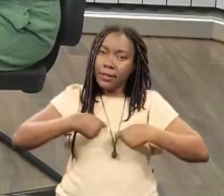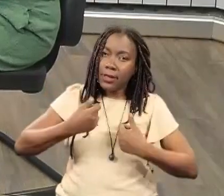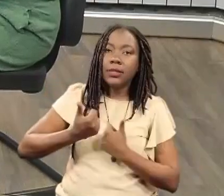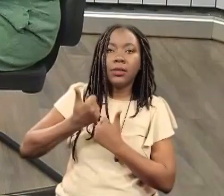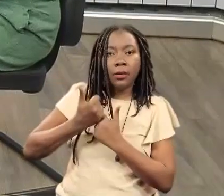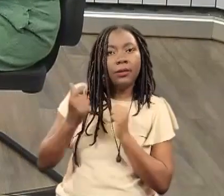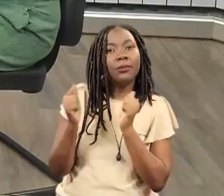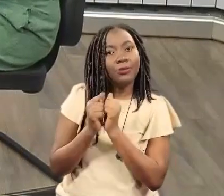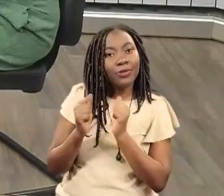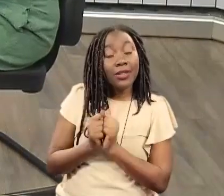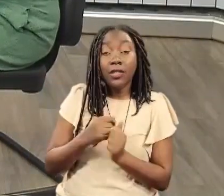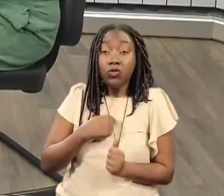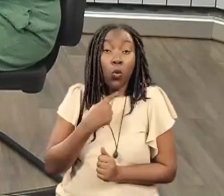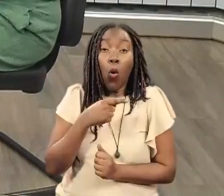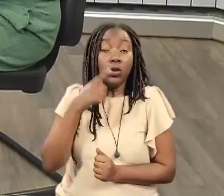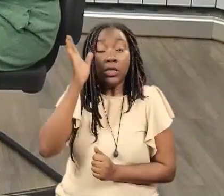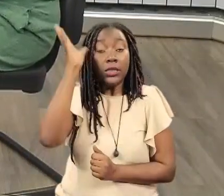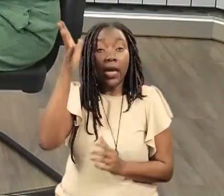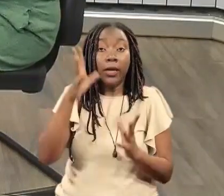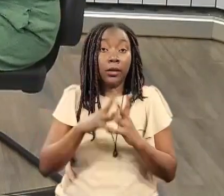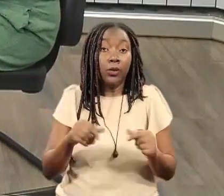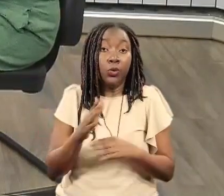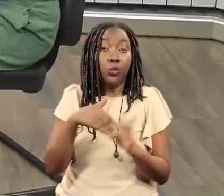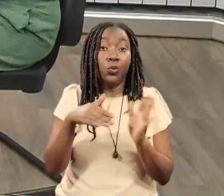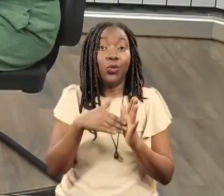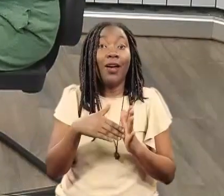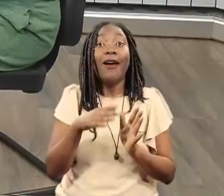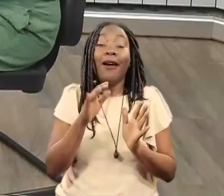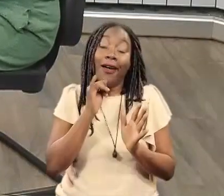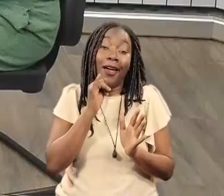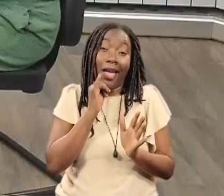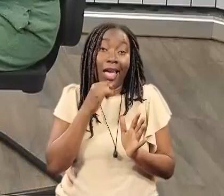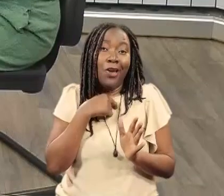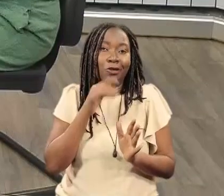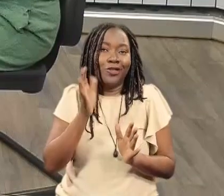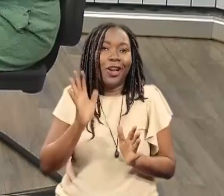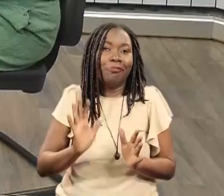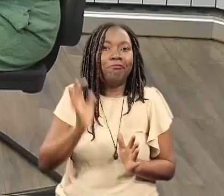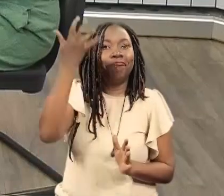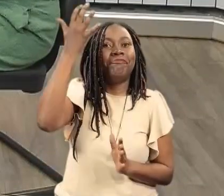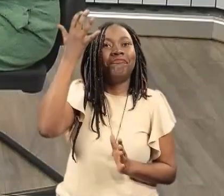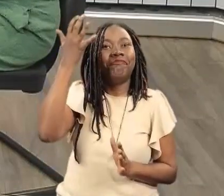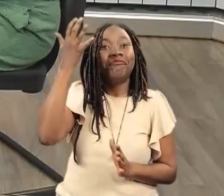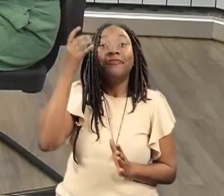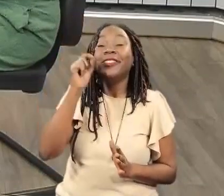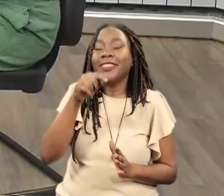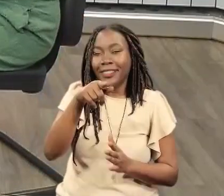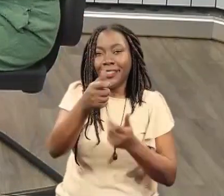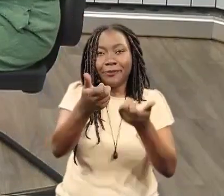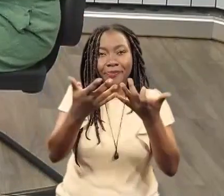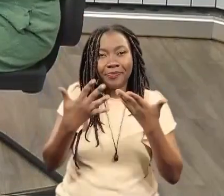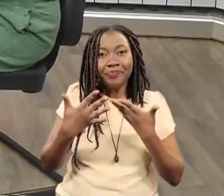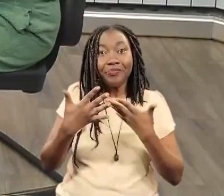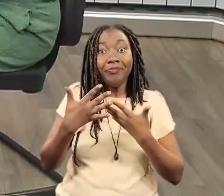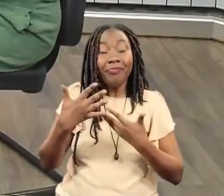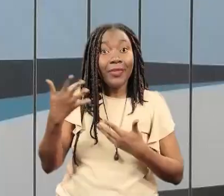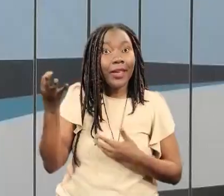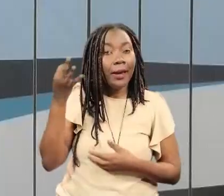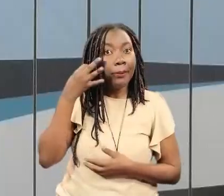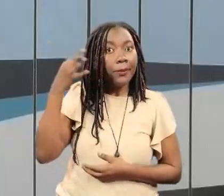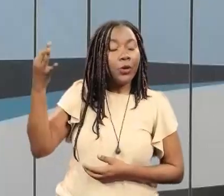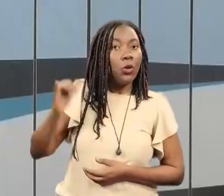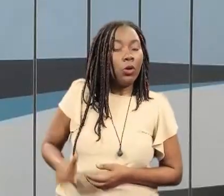acompanhamento, porque a gente não consegue resolver tudo. Então, por exemplo, eu já passei por situações que nem você citou, apitou a mensagem